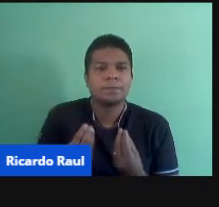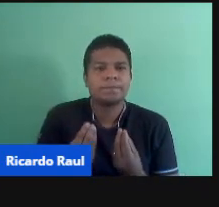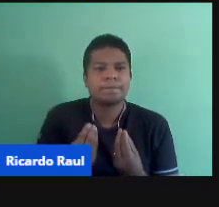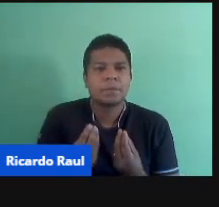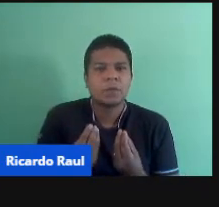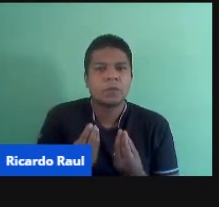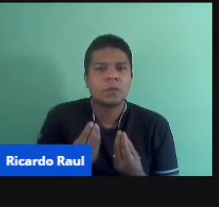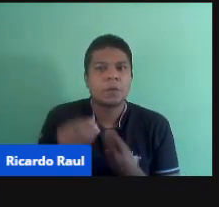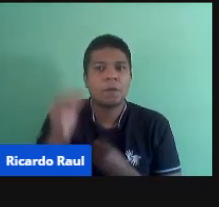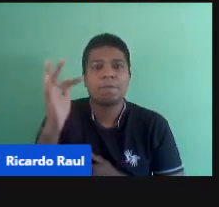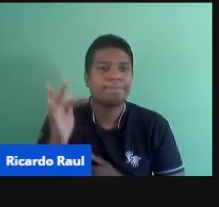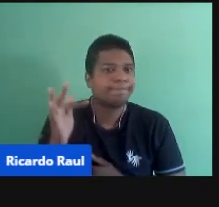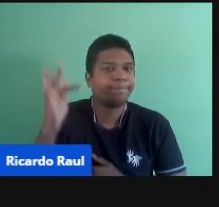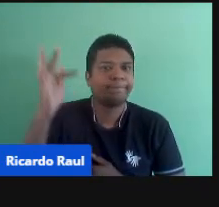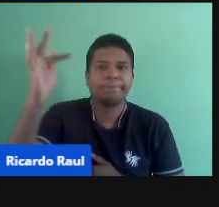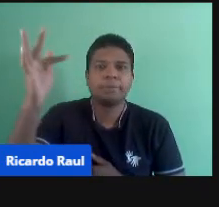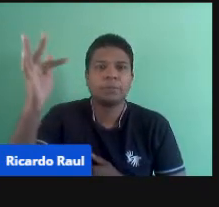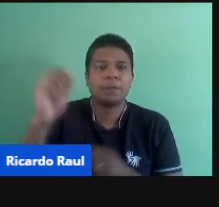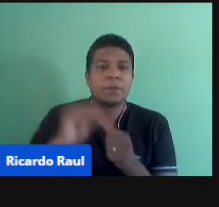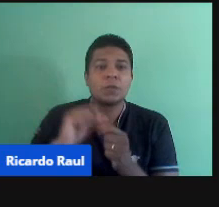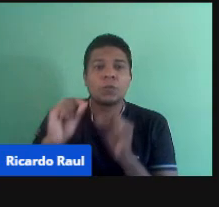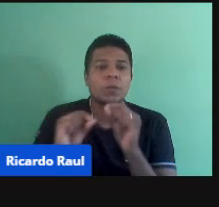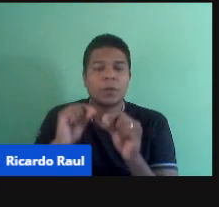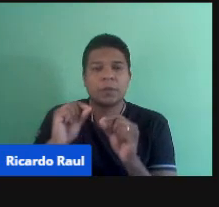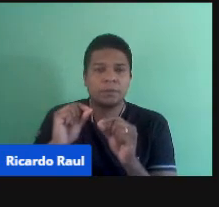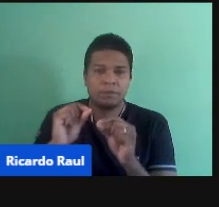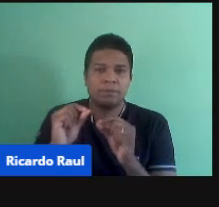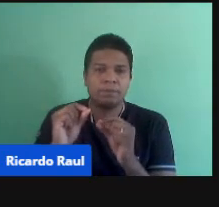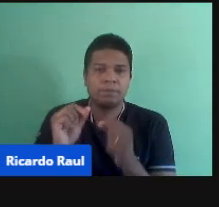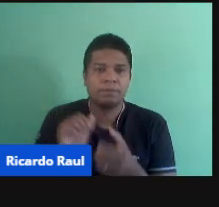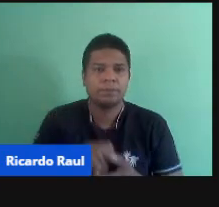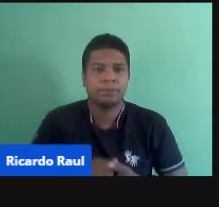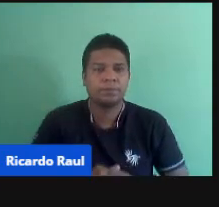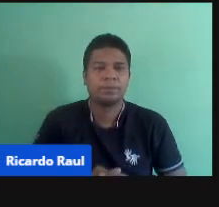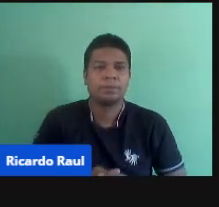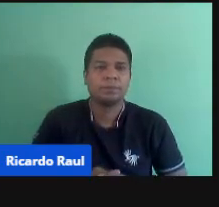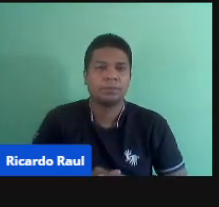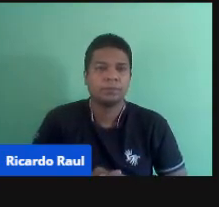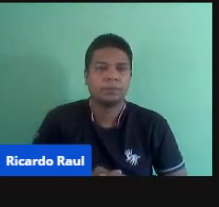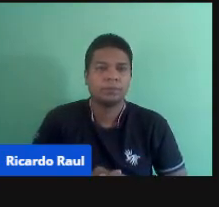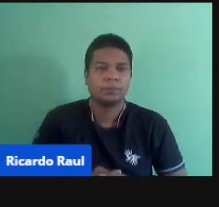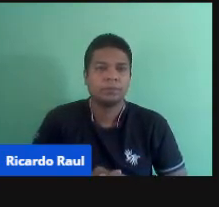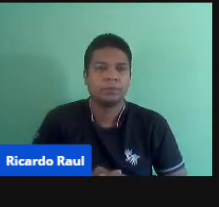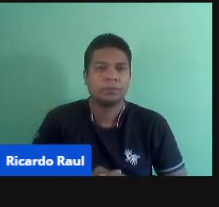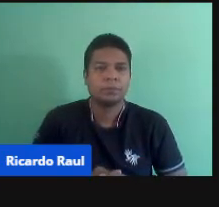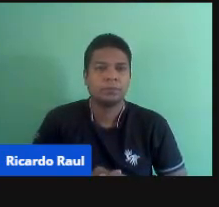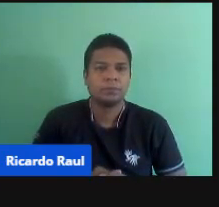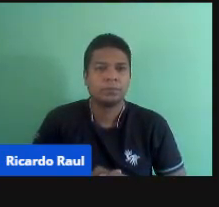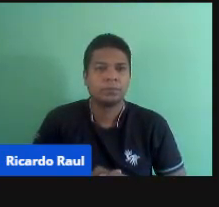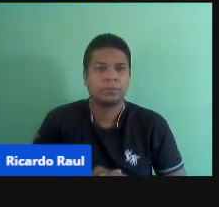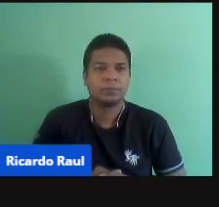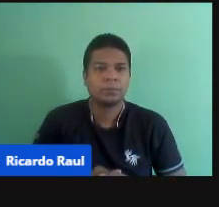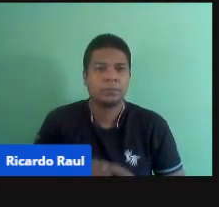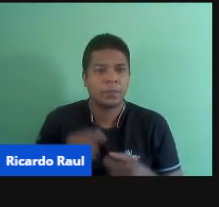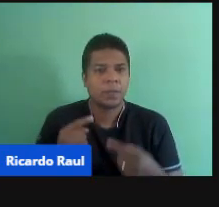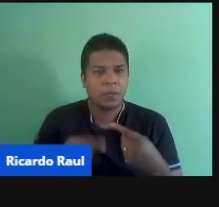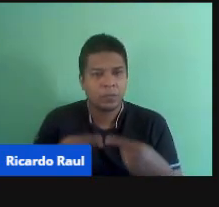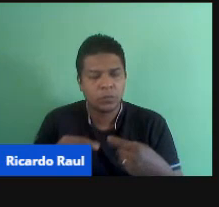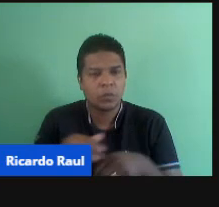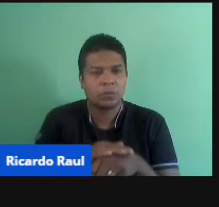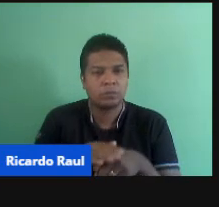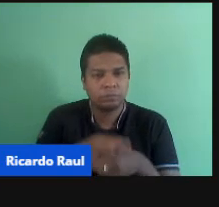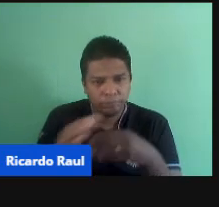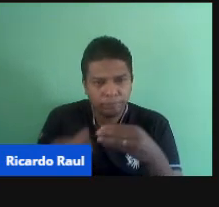fazer daqui para frente. Bom, aí a discussão que eu trago para vocês, complementando a